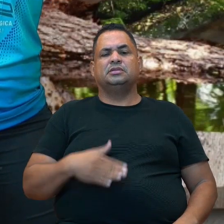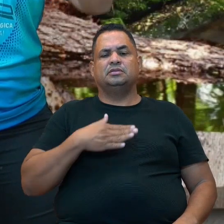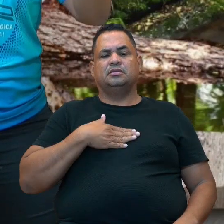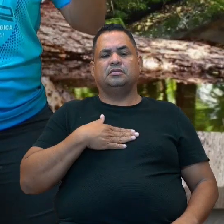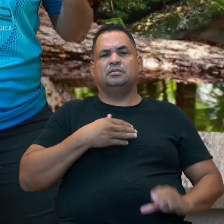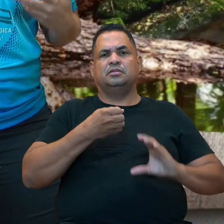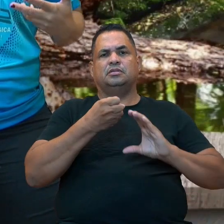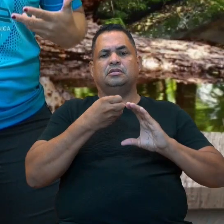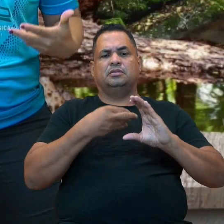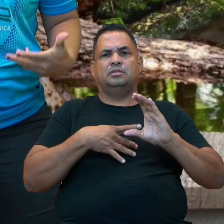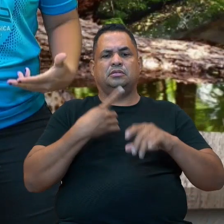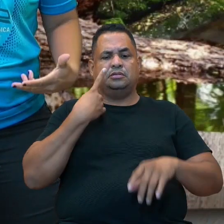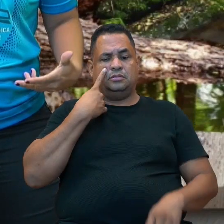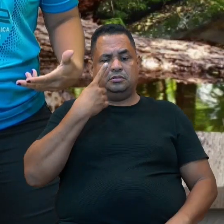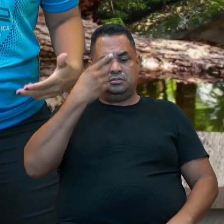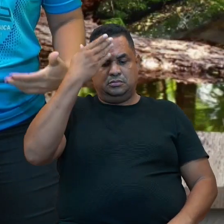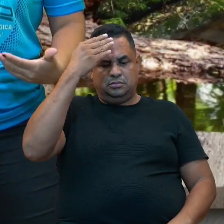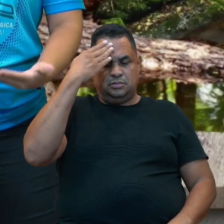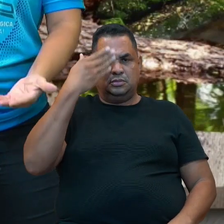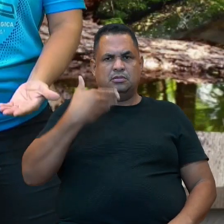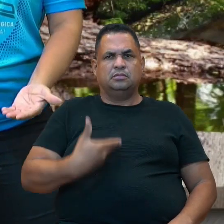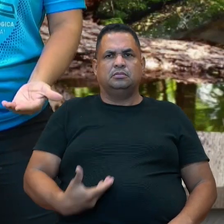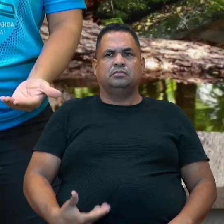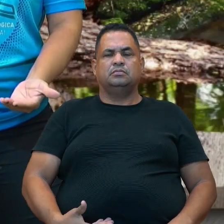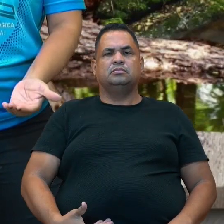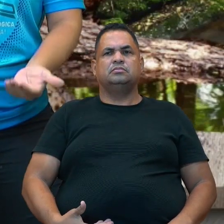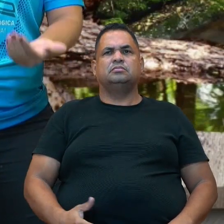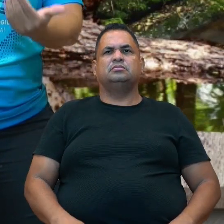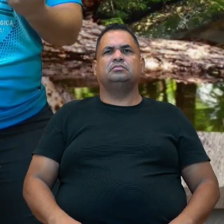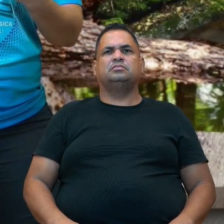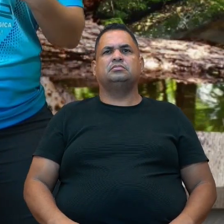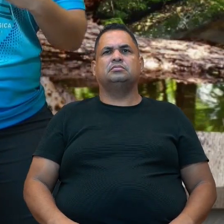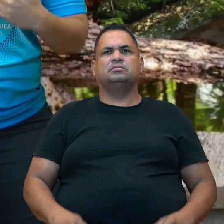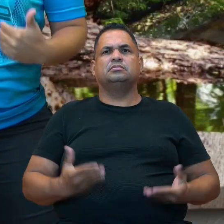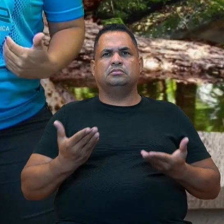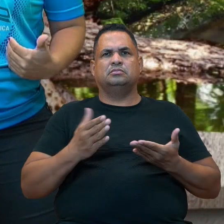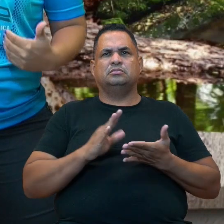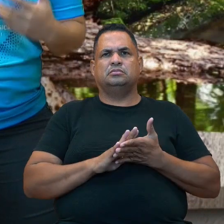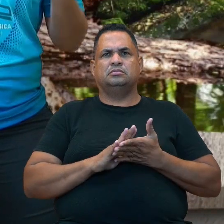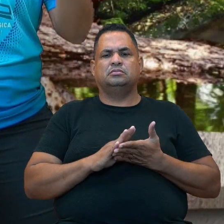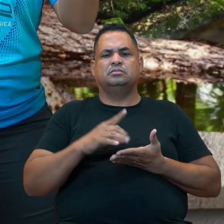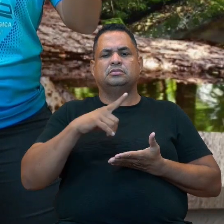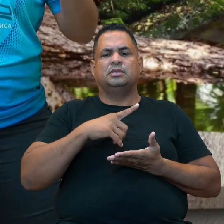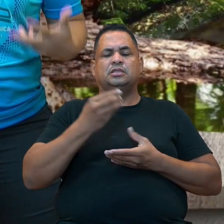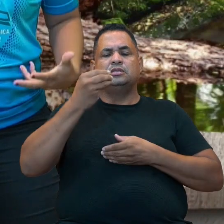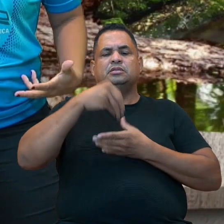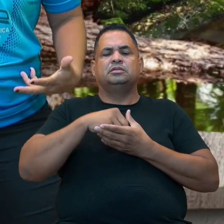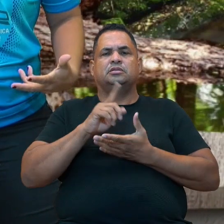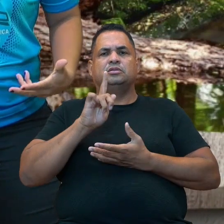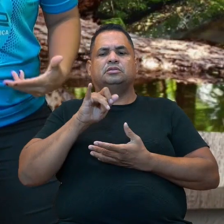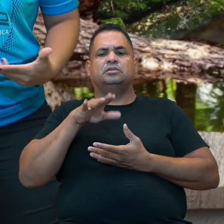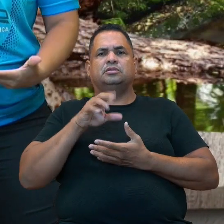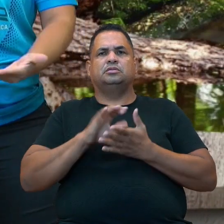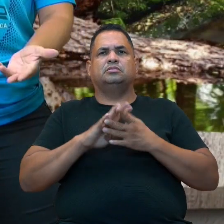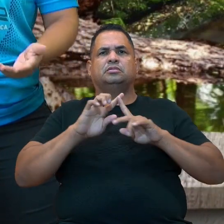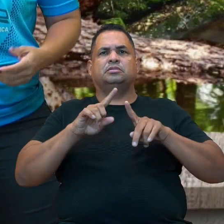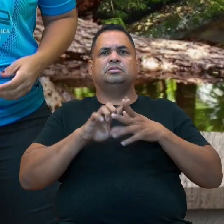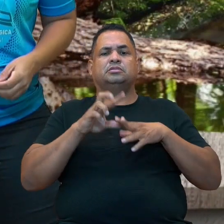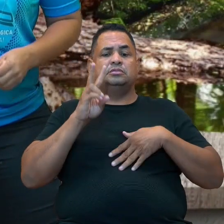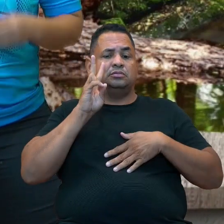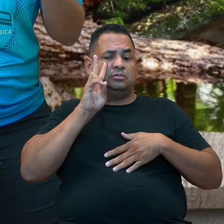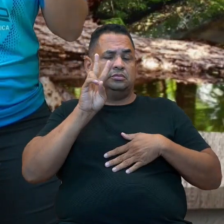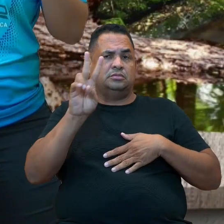vocês visualizam, tá? São determinadas pelos meus genes, mas eu consigo visualizar. Então, essas são as